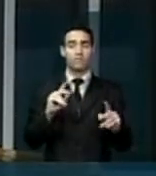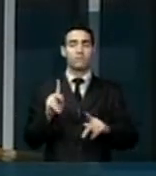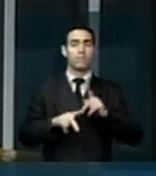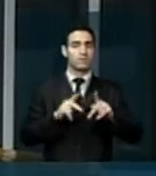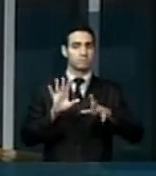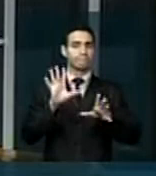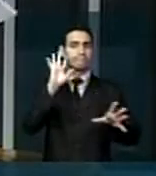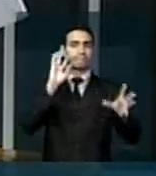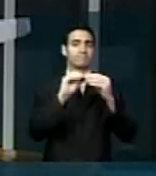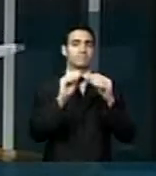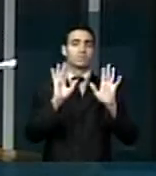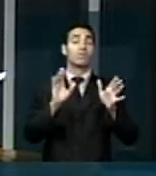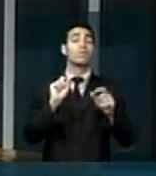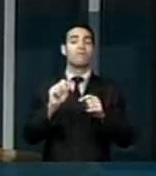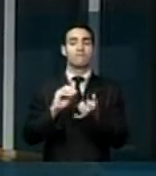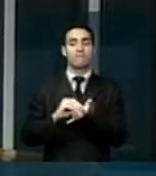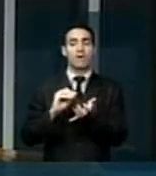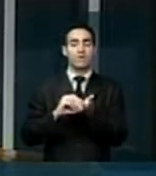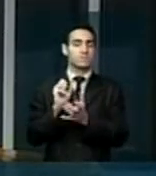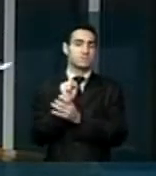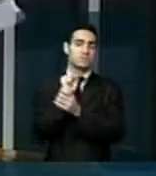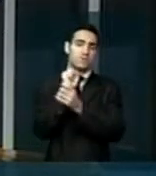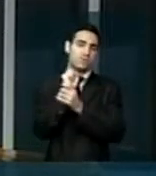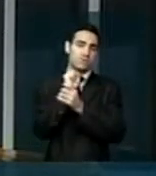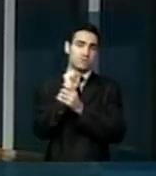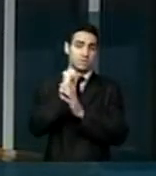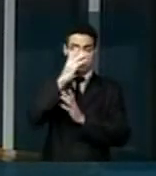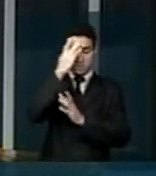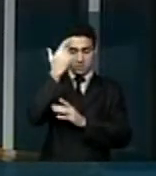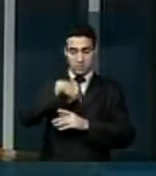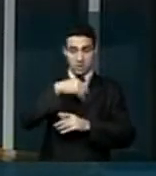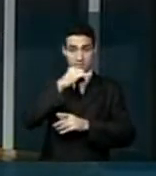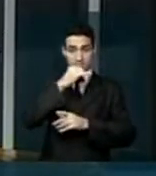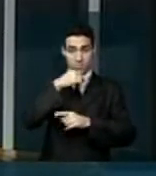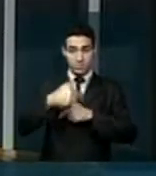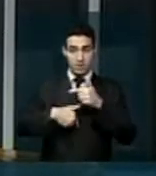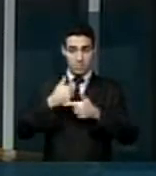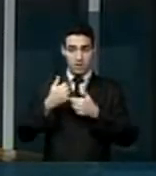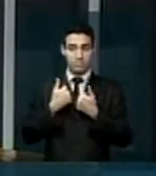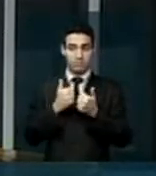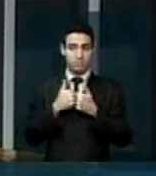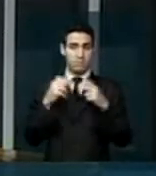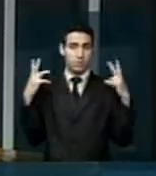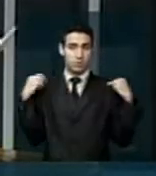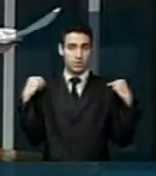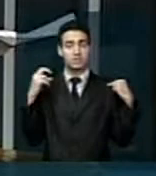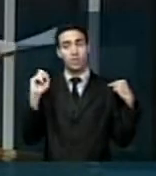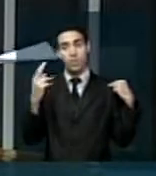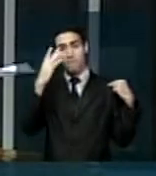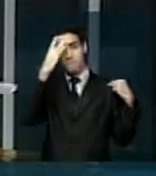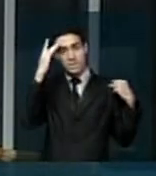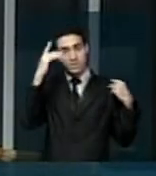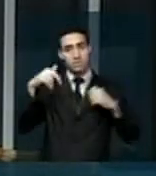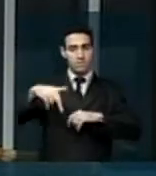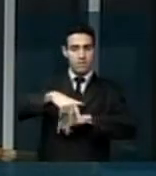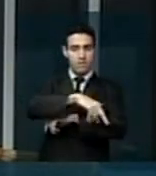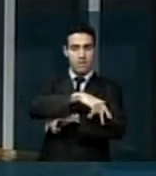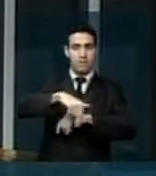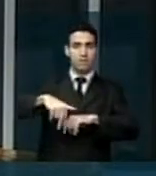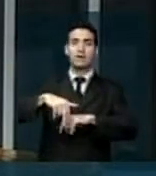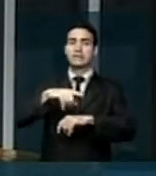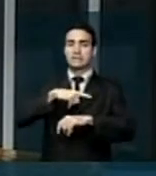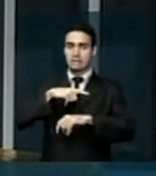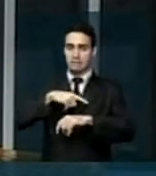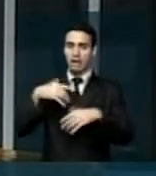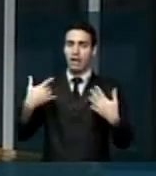população. A insegurança que as pessoas que transportam, das pessoas que estão na rua, podem